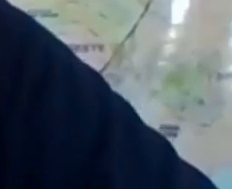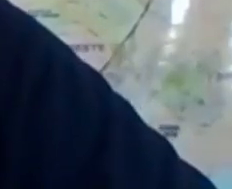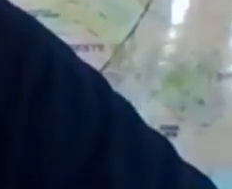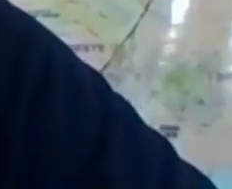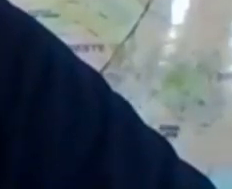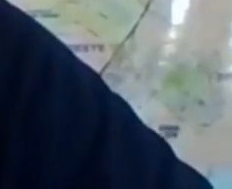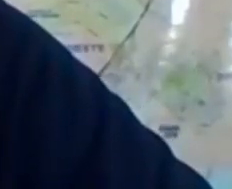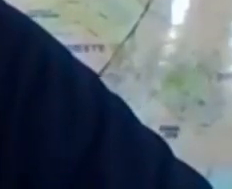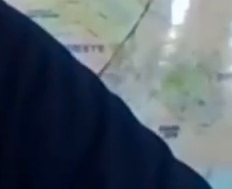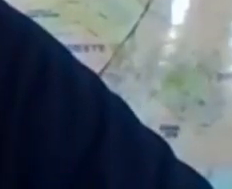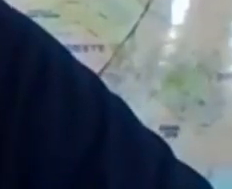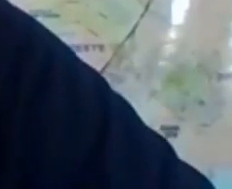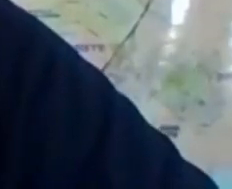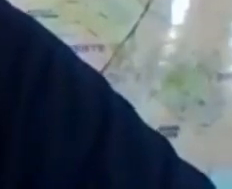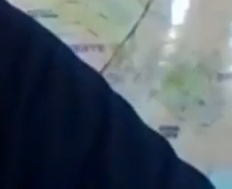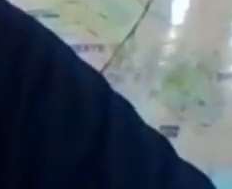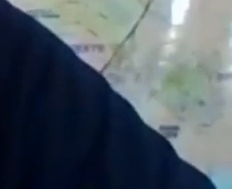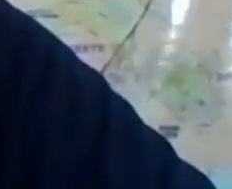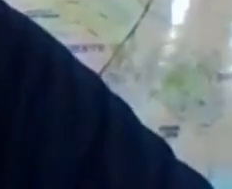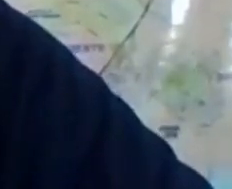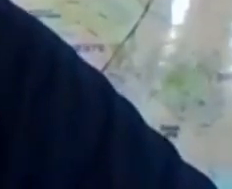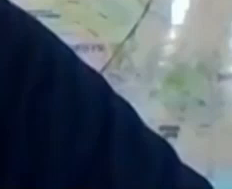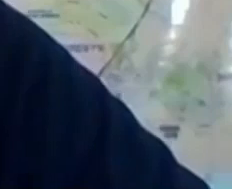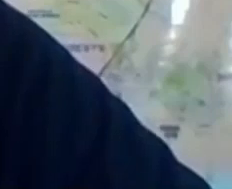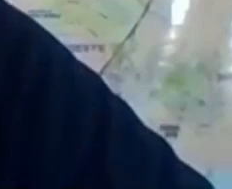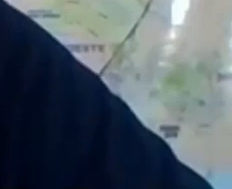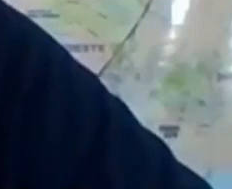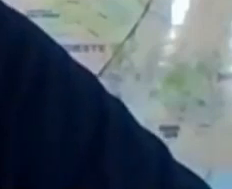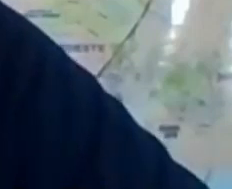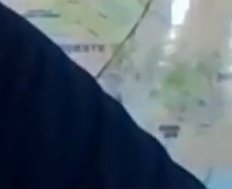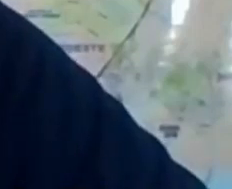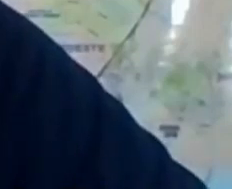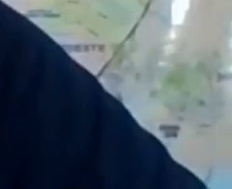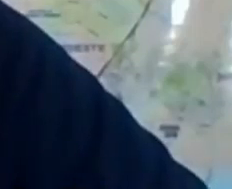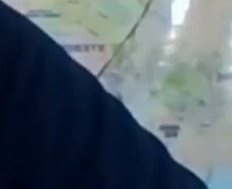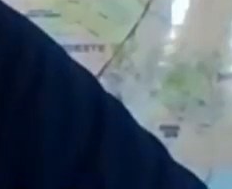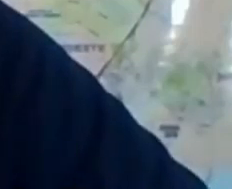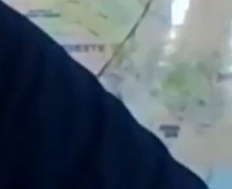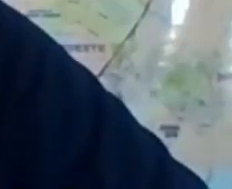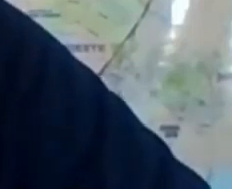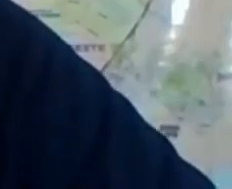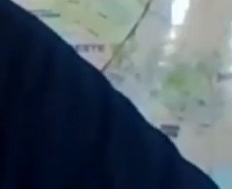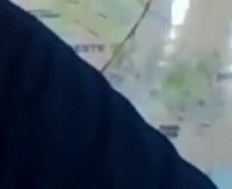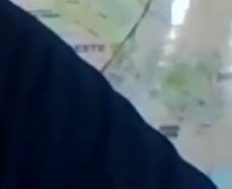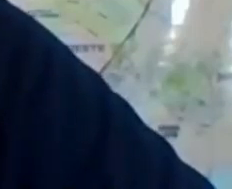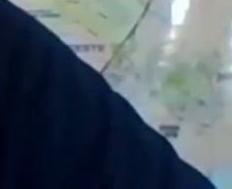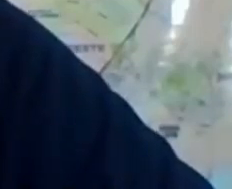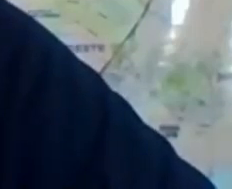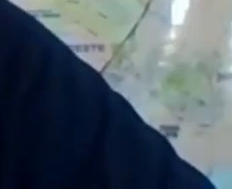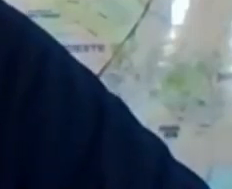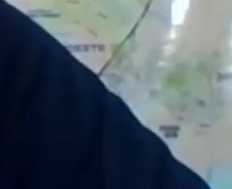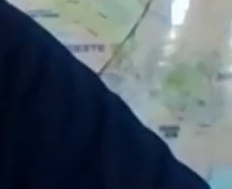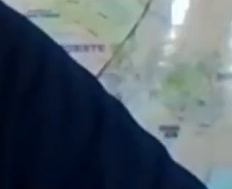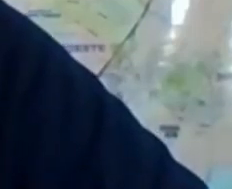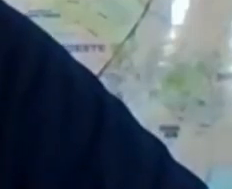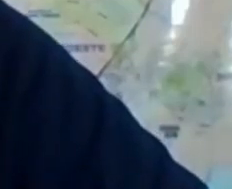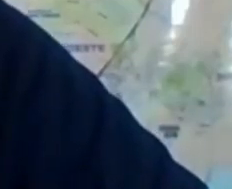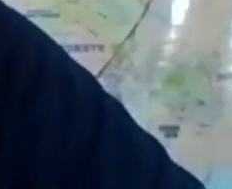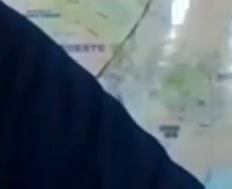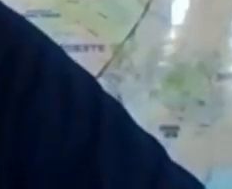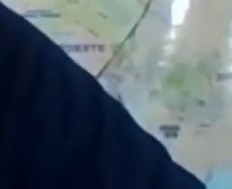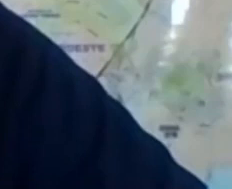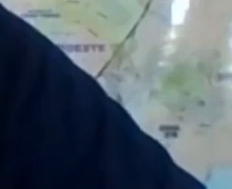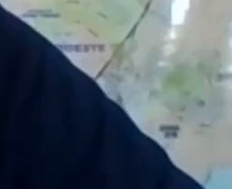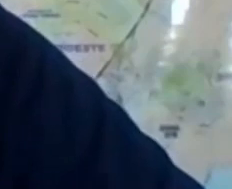pastor Rodrigo trazendo essa questão que diz respeito a agilidade das